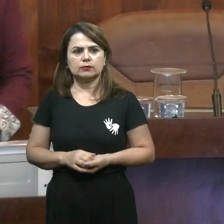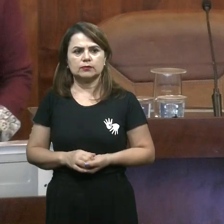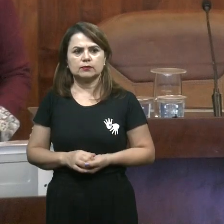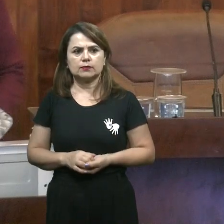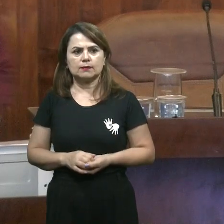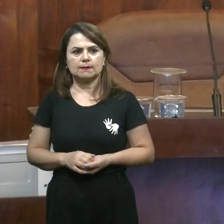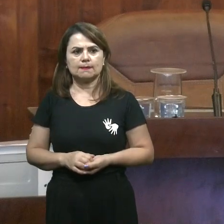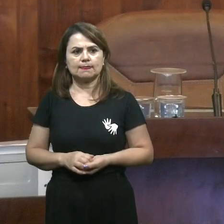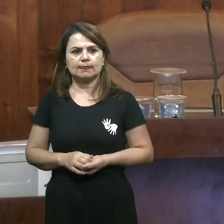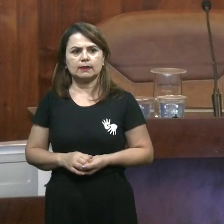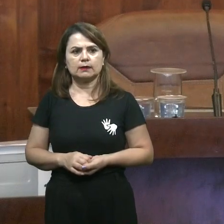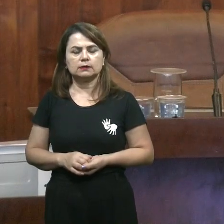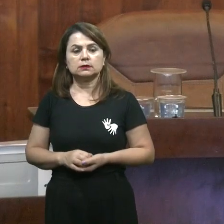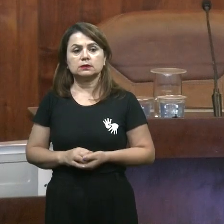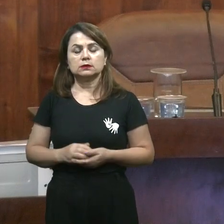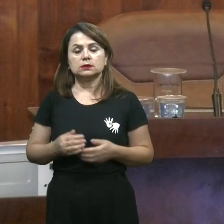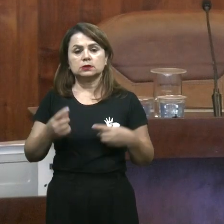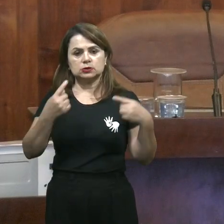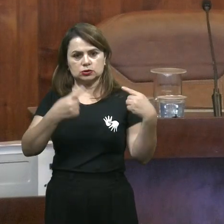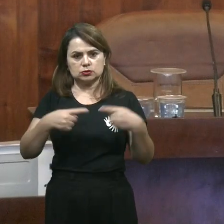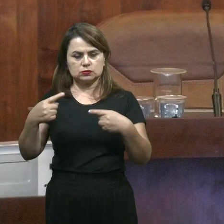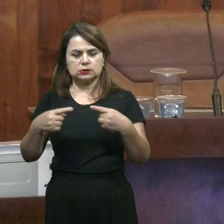Em discussão, requerimento.